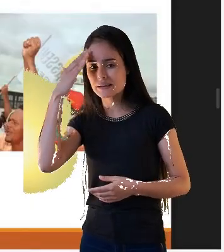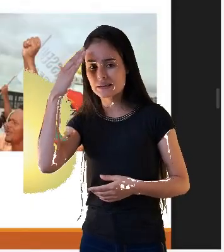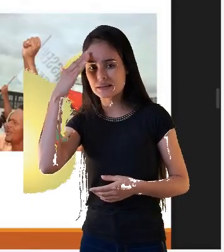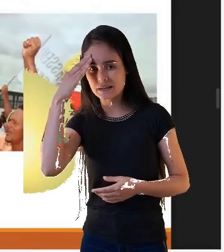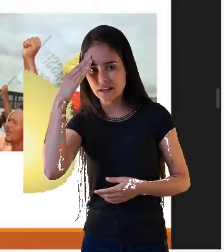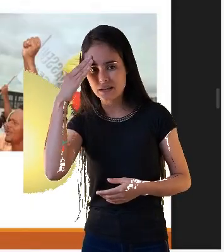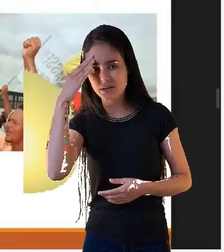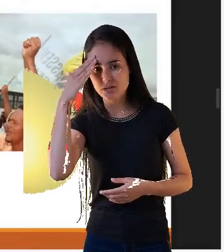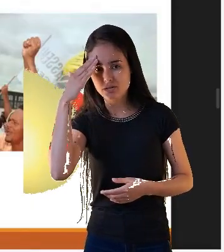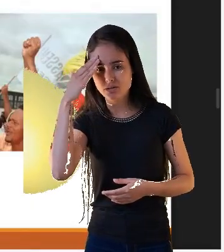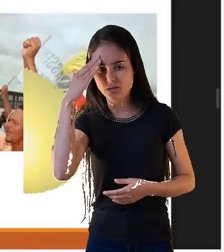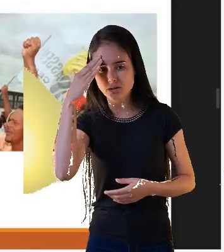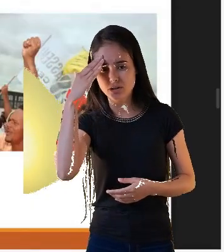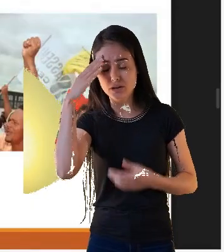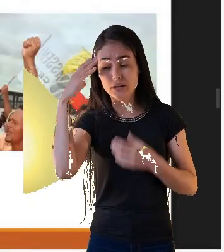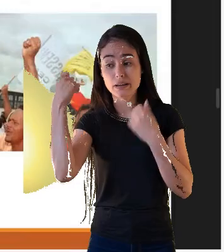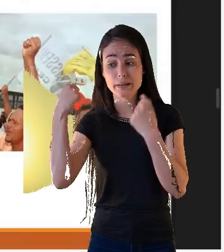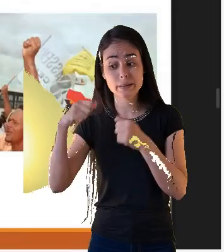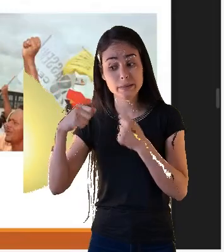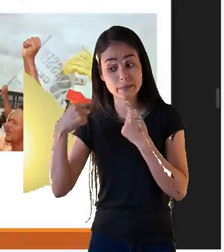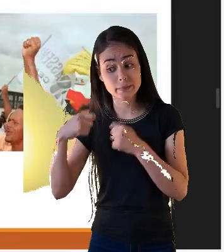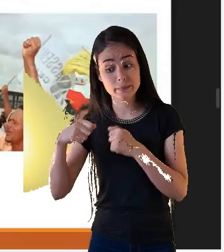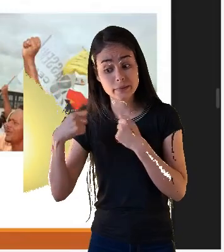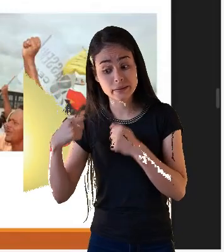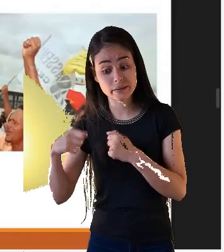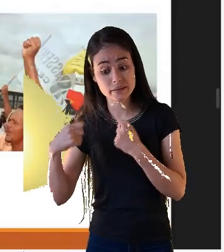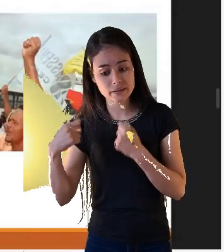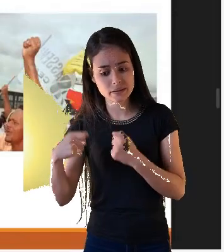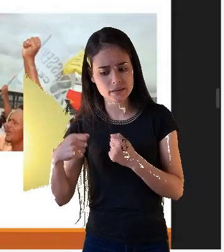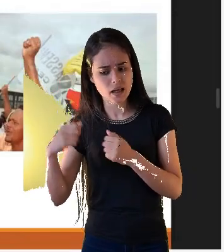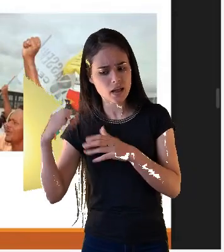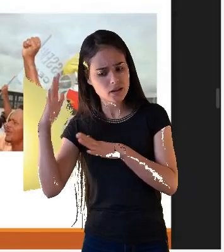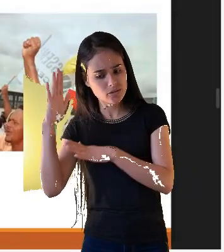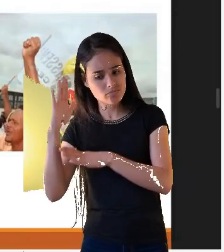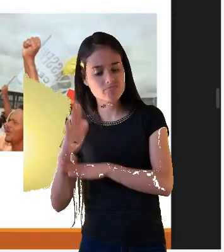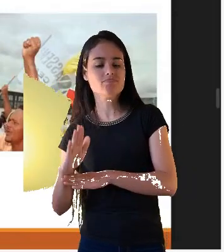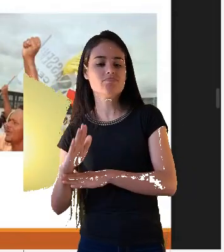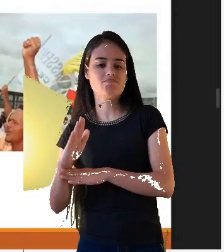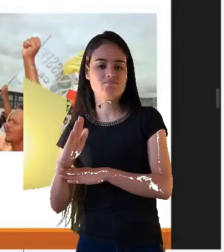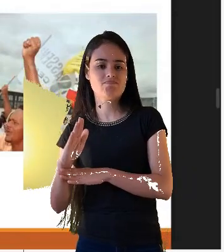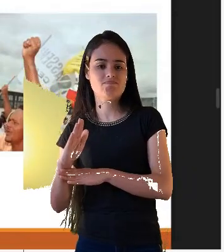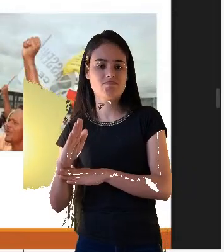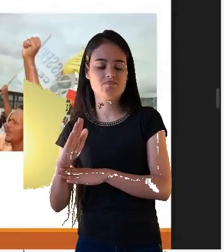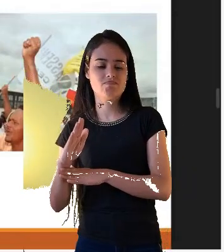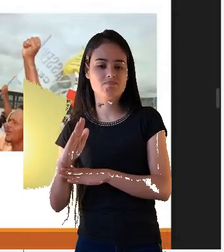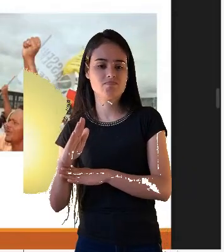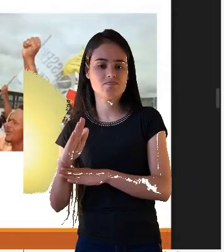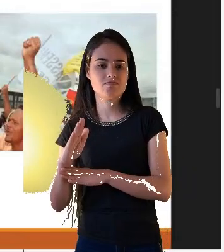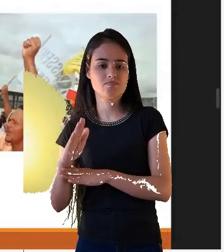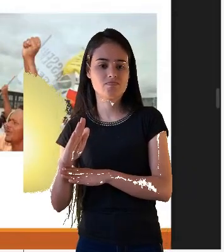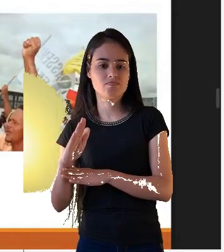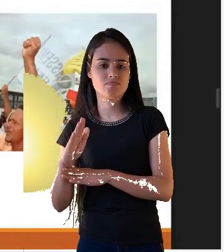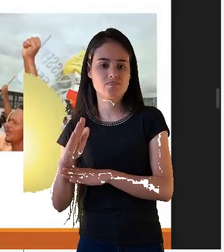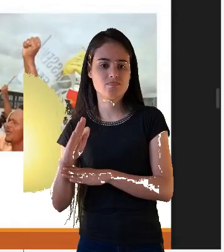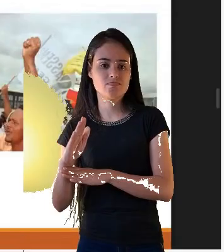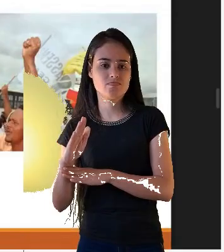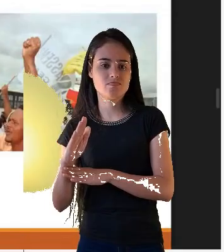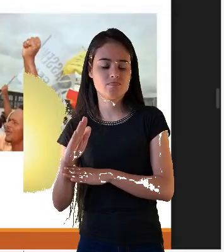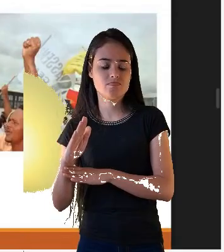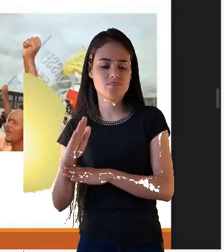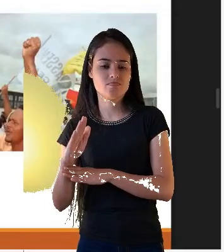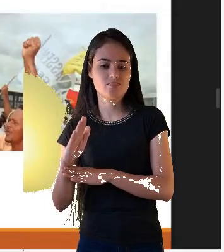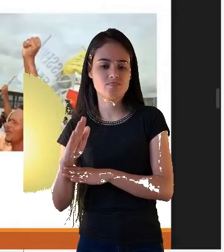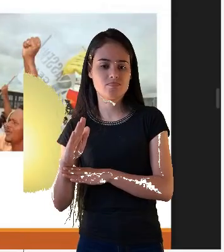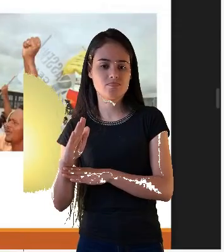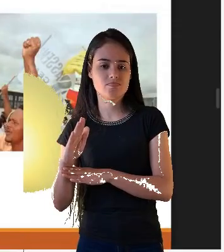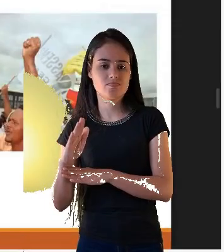porque um presidente assinar um documento desse significa que ele está finalmente